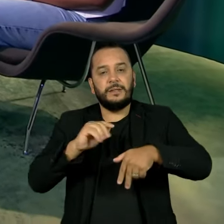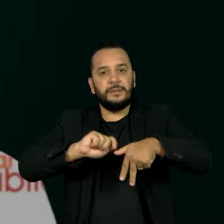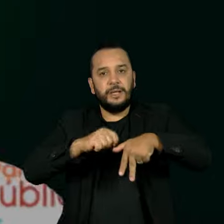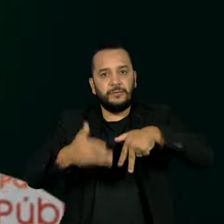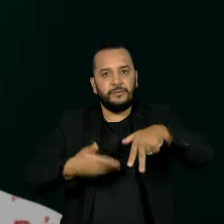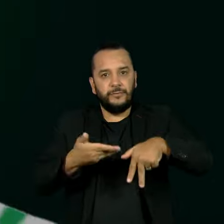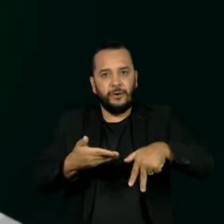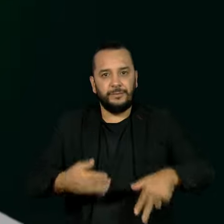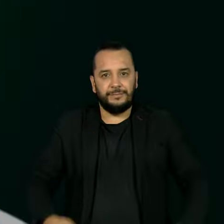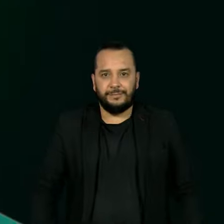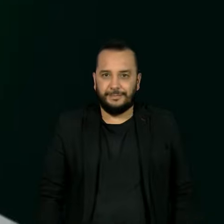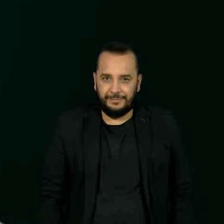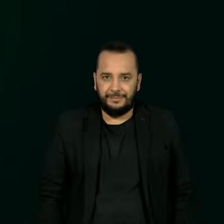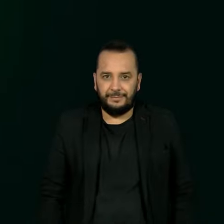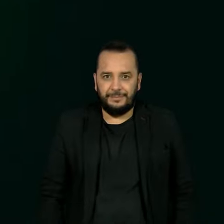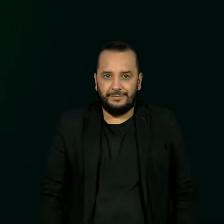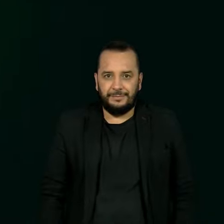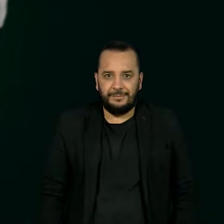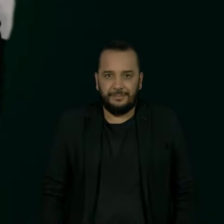Foco.